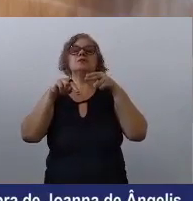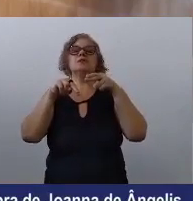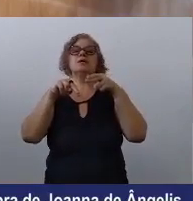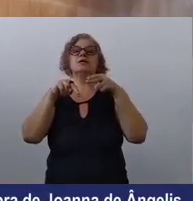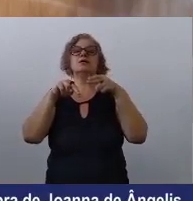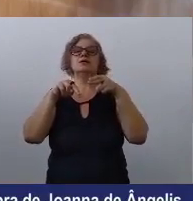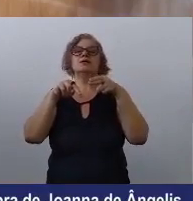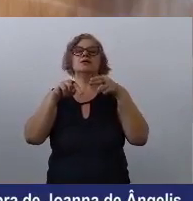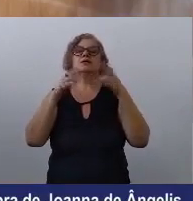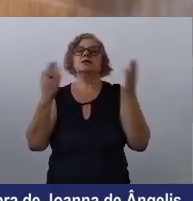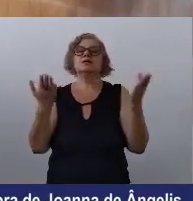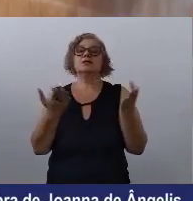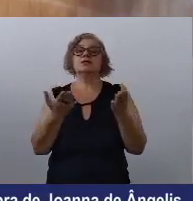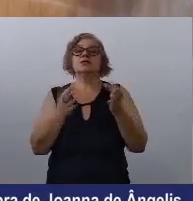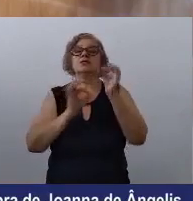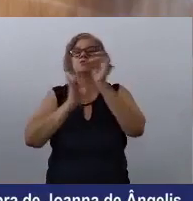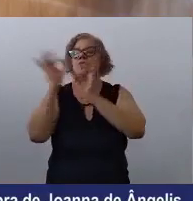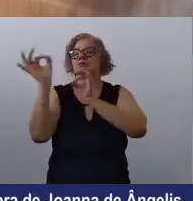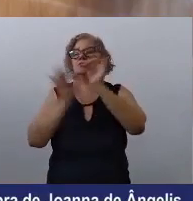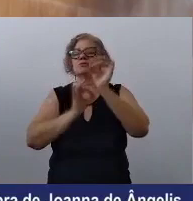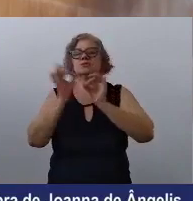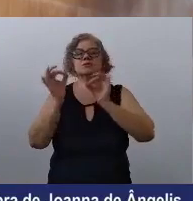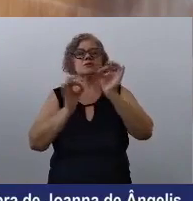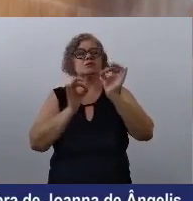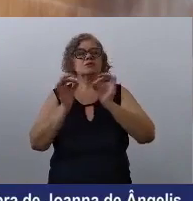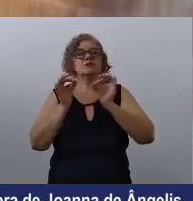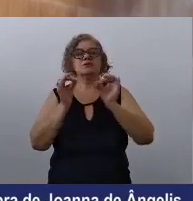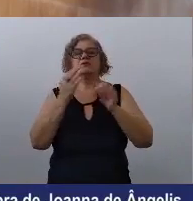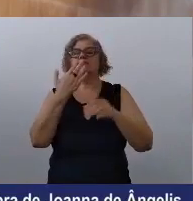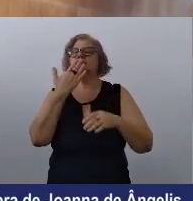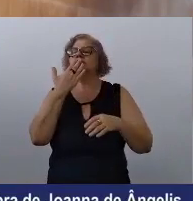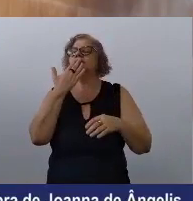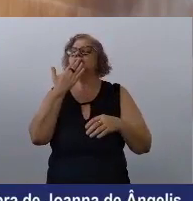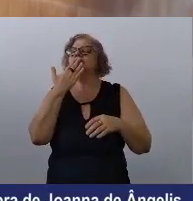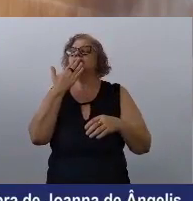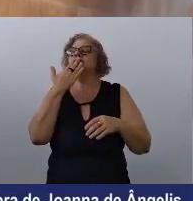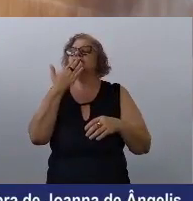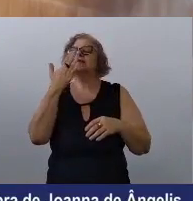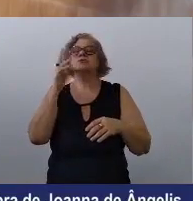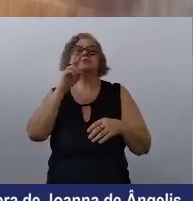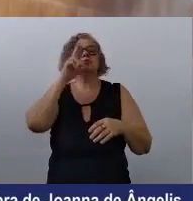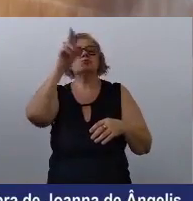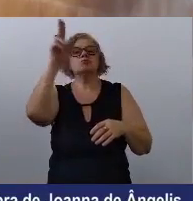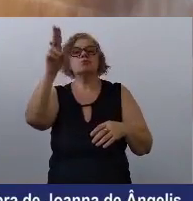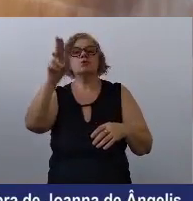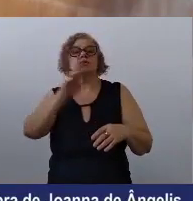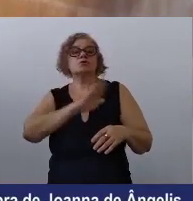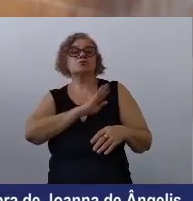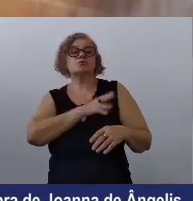nos orienta sempre. Um beijo imenso no coração de todos.